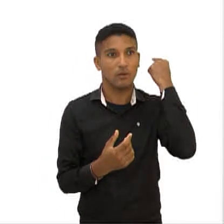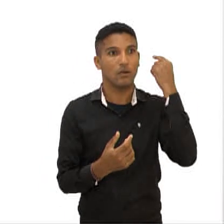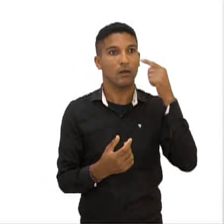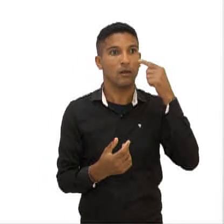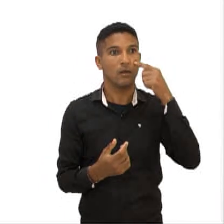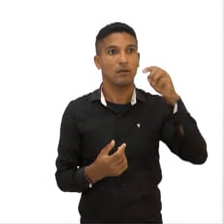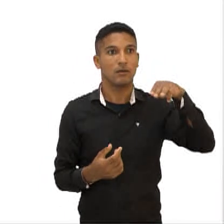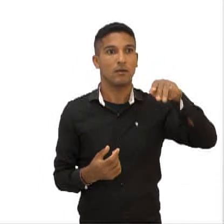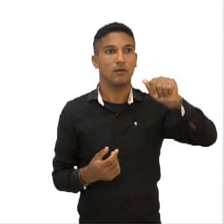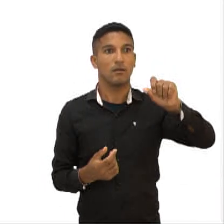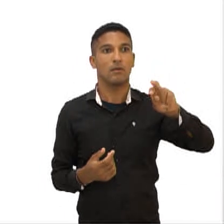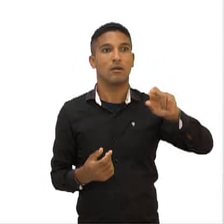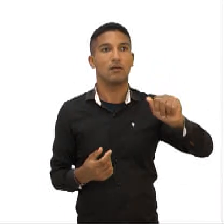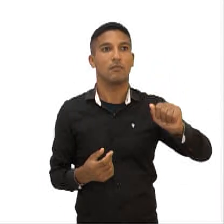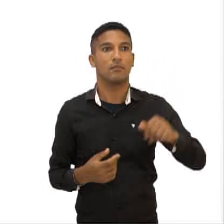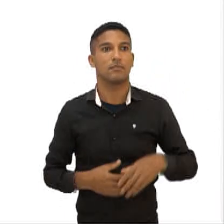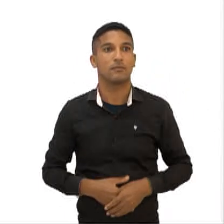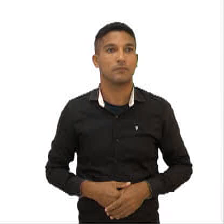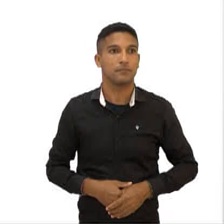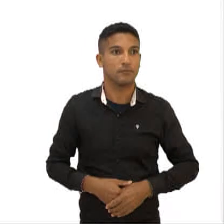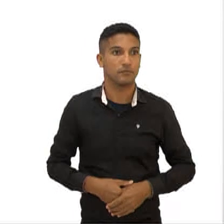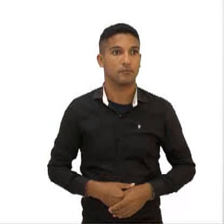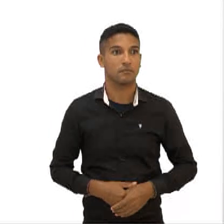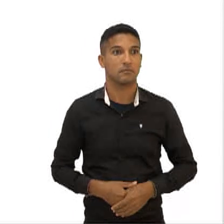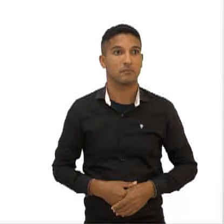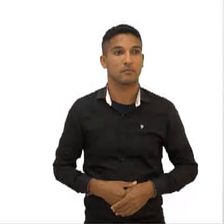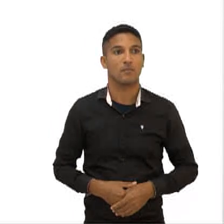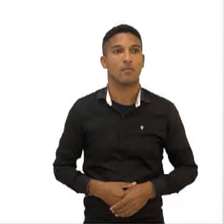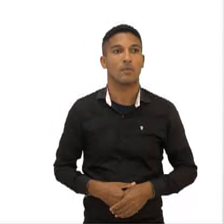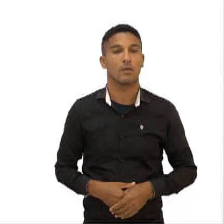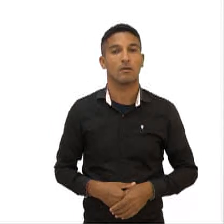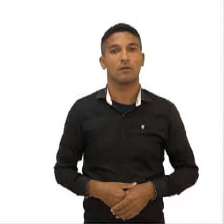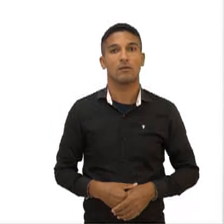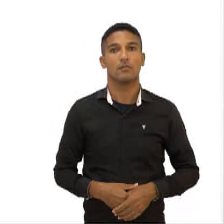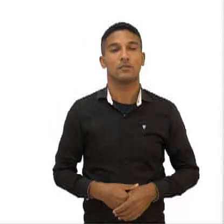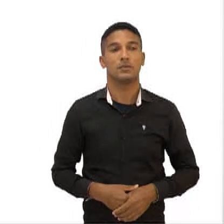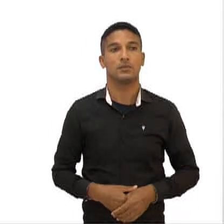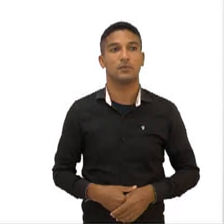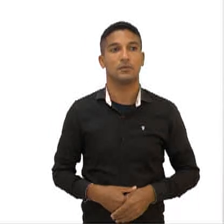1750, Ashnenka, creo que sea eso, e as outras ali,